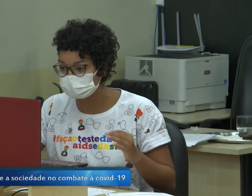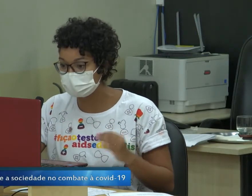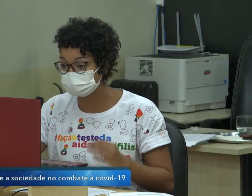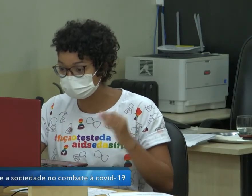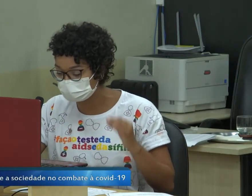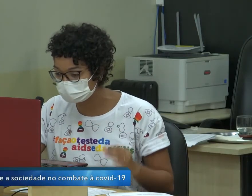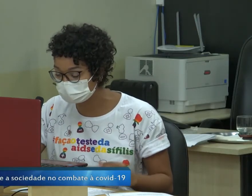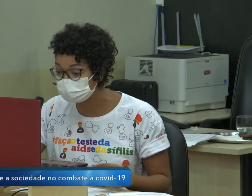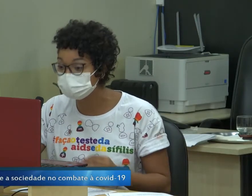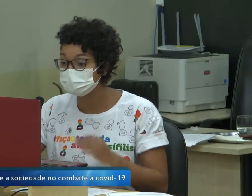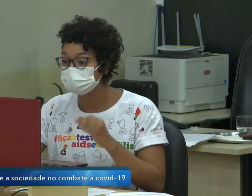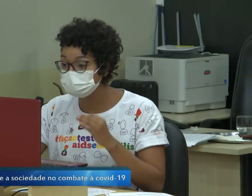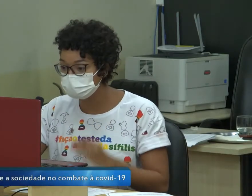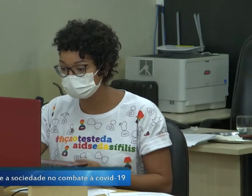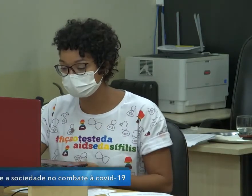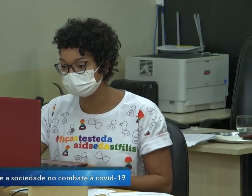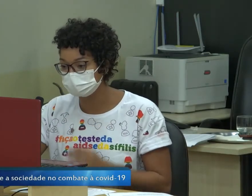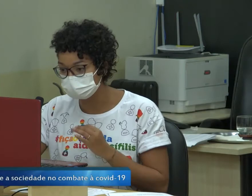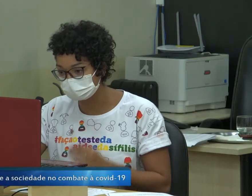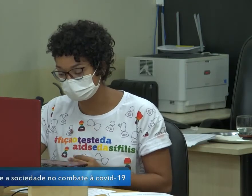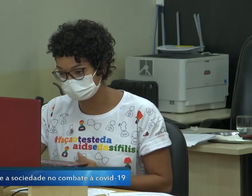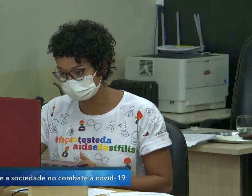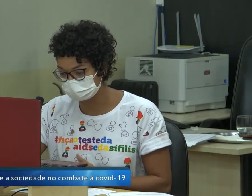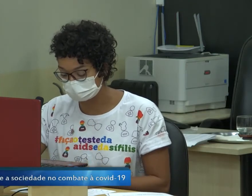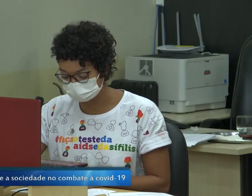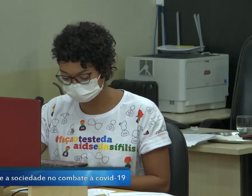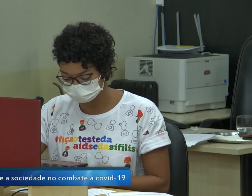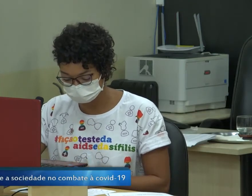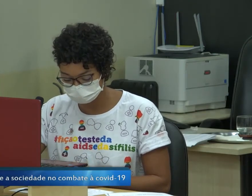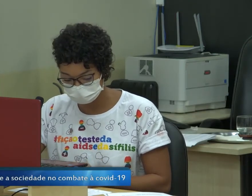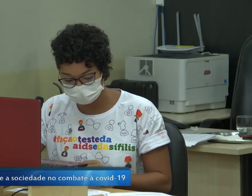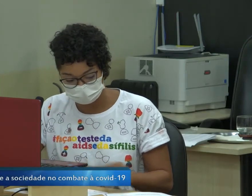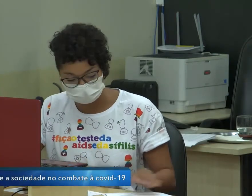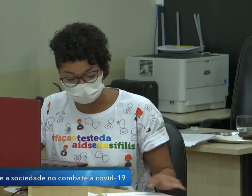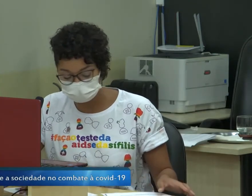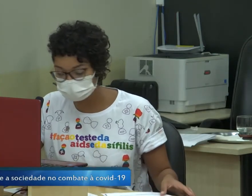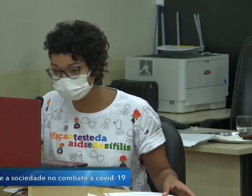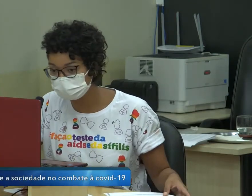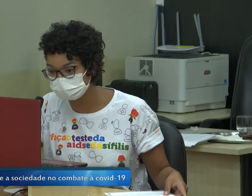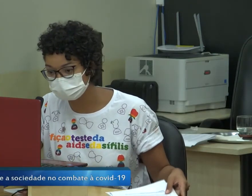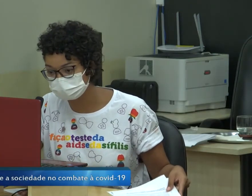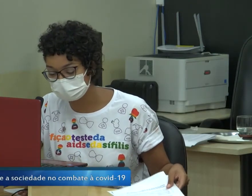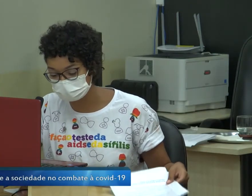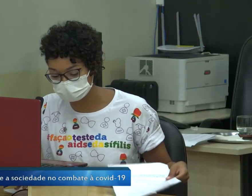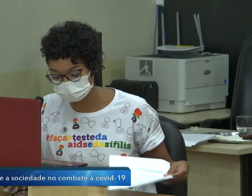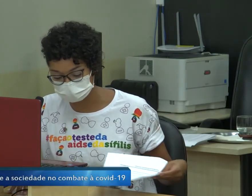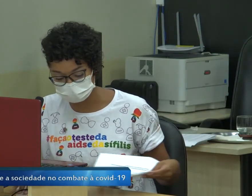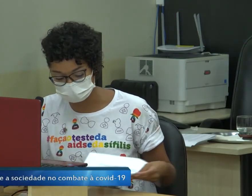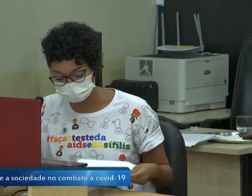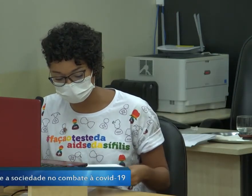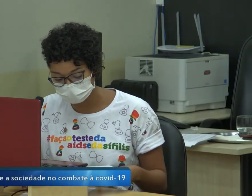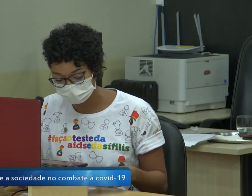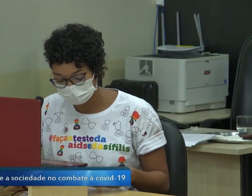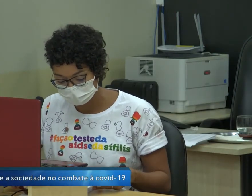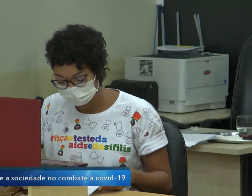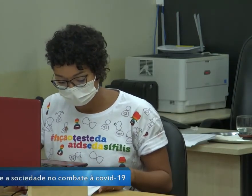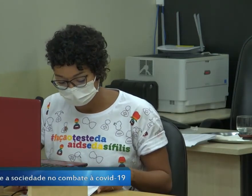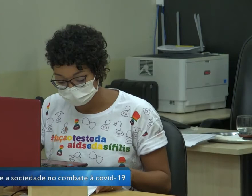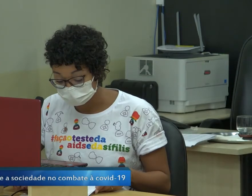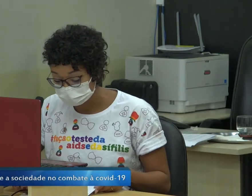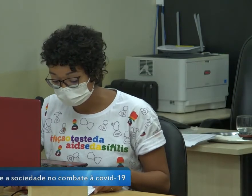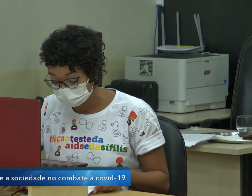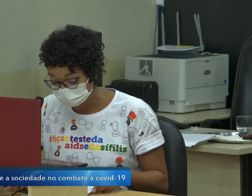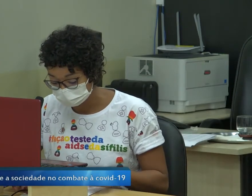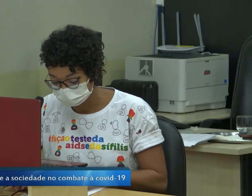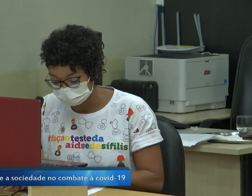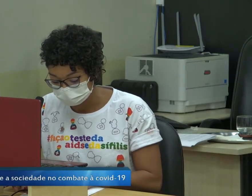profissionais sérios, capacitados, pedindo o isolamento social. Agora, então, eu vou chamar, para que a gente possa ouvir, o